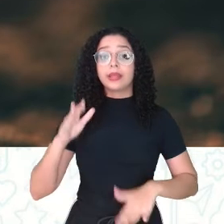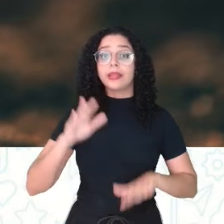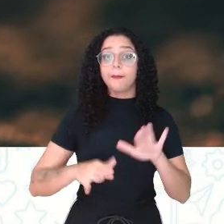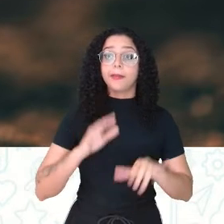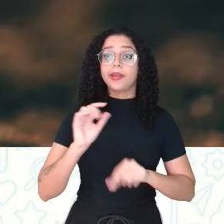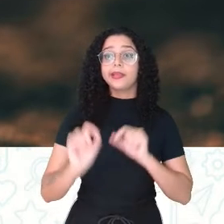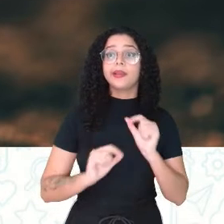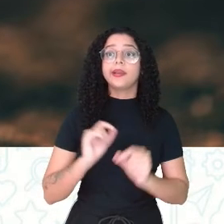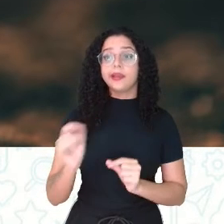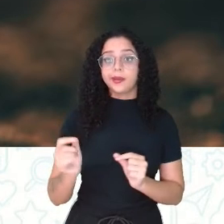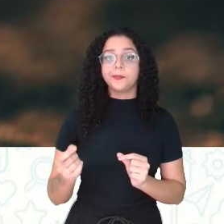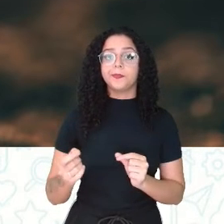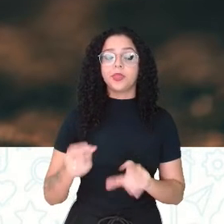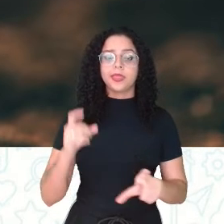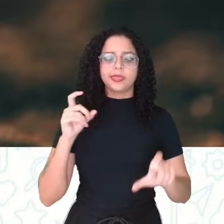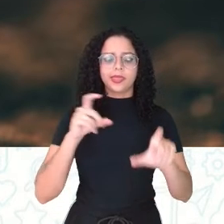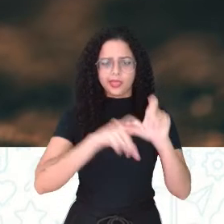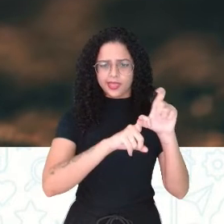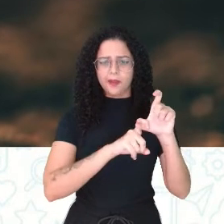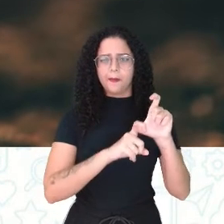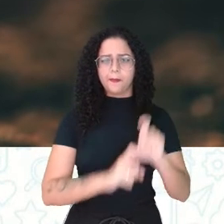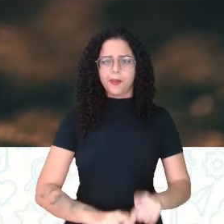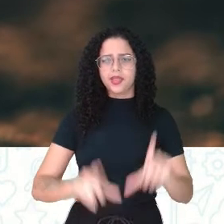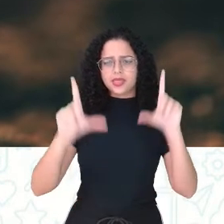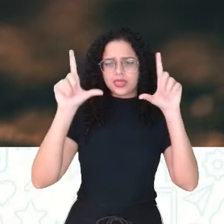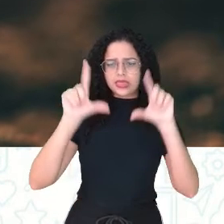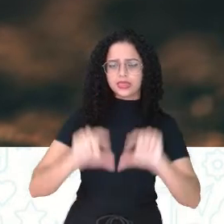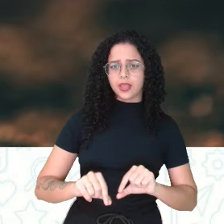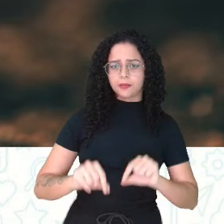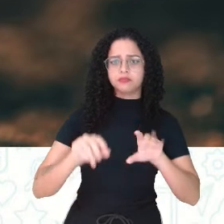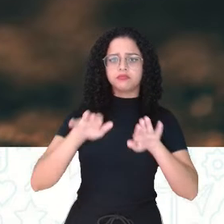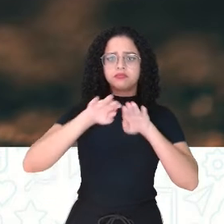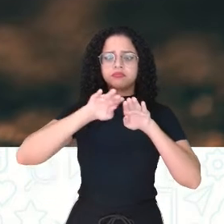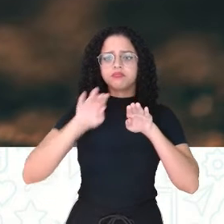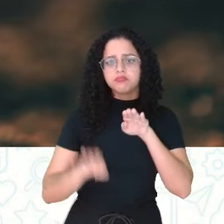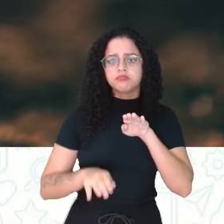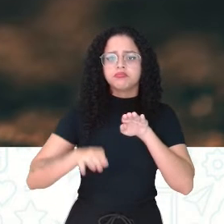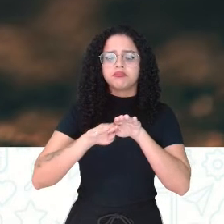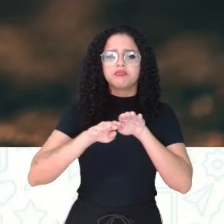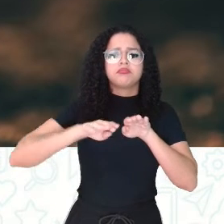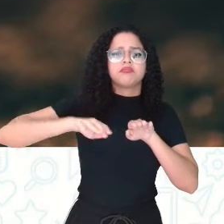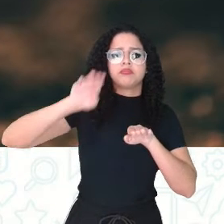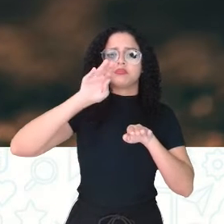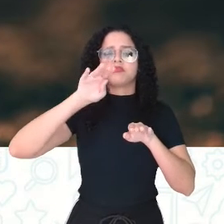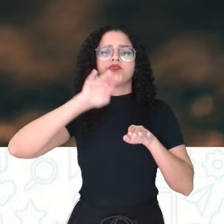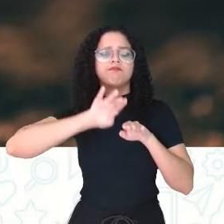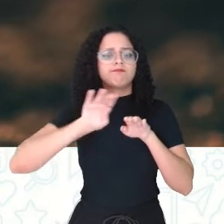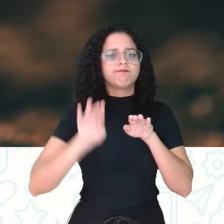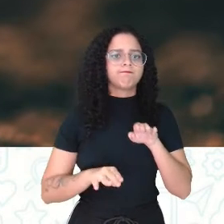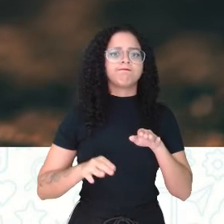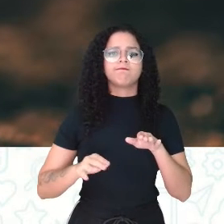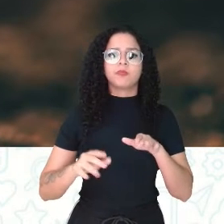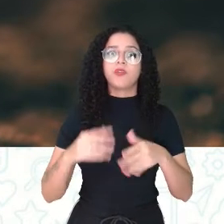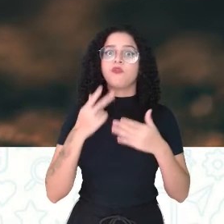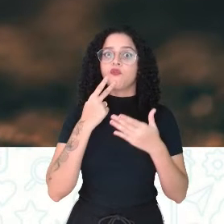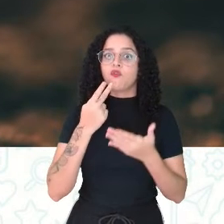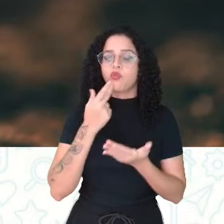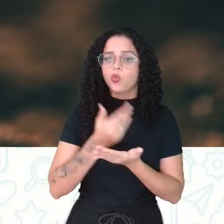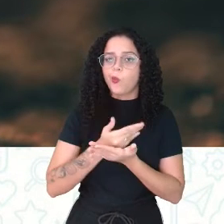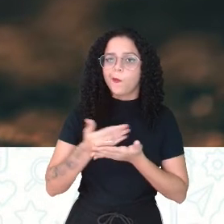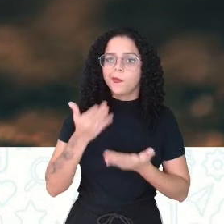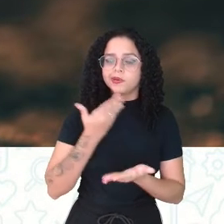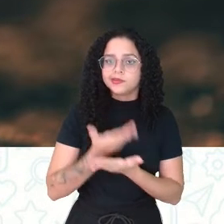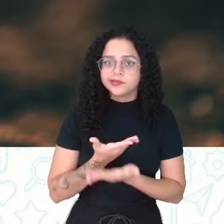dependem essencialmente da diminuição das desigualdades de gênero. Olha aí o que a gente estava falando no início da